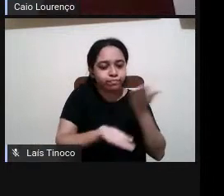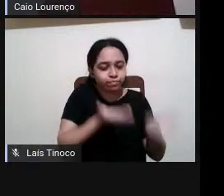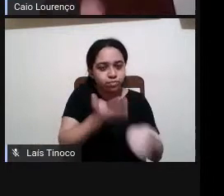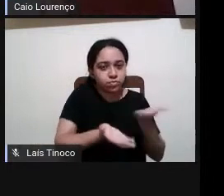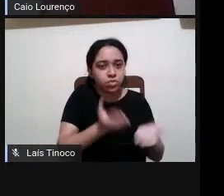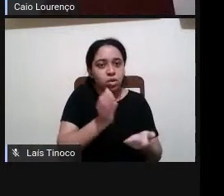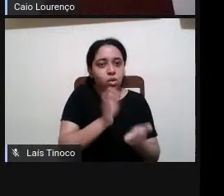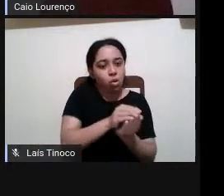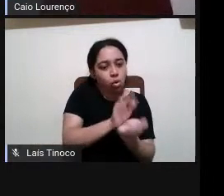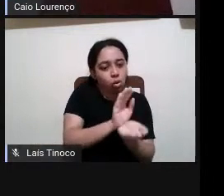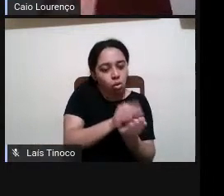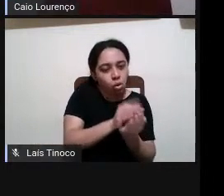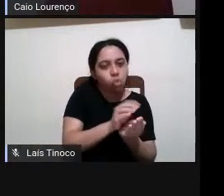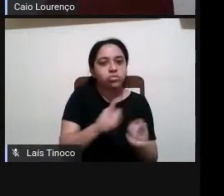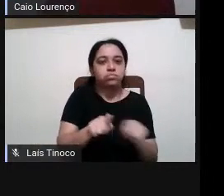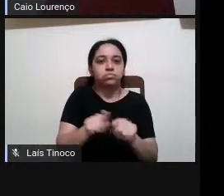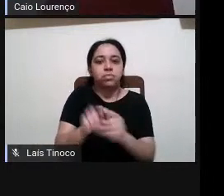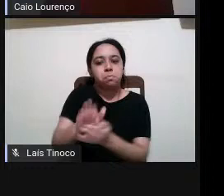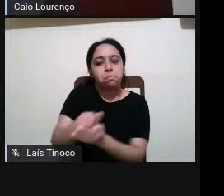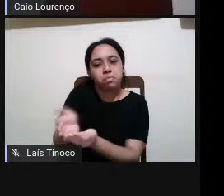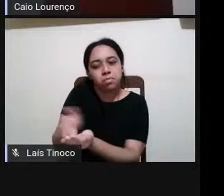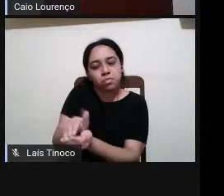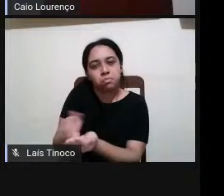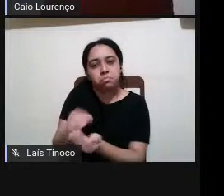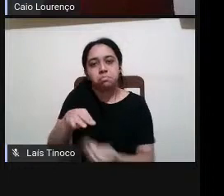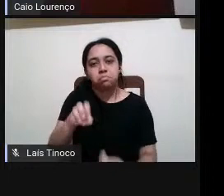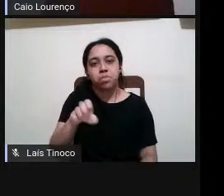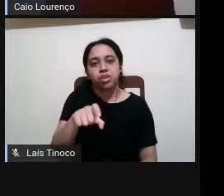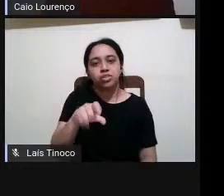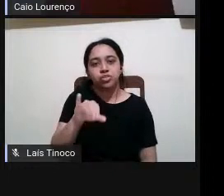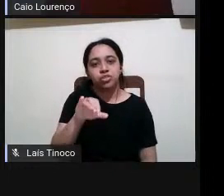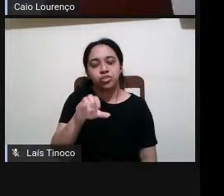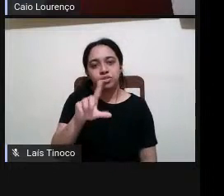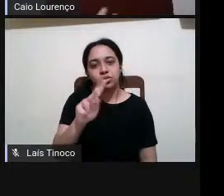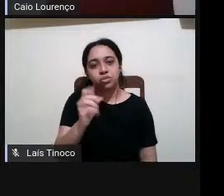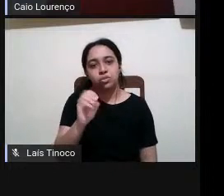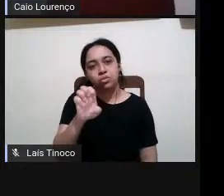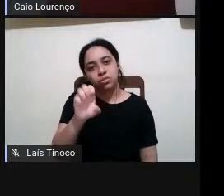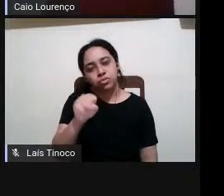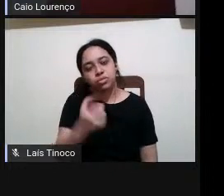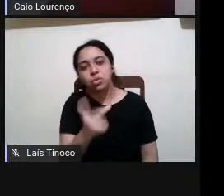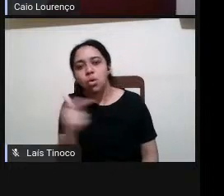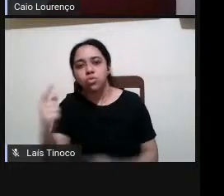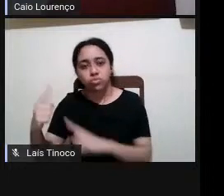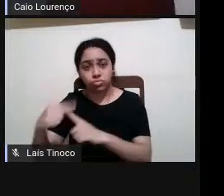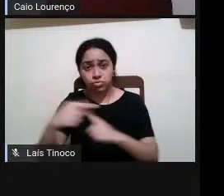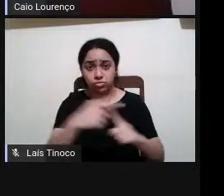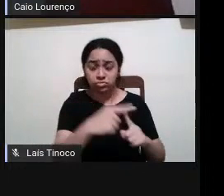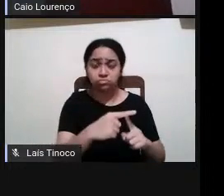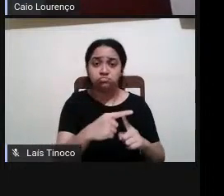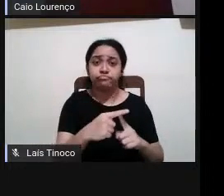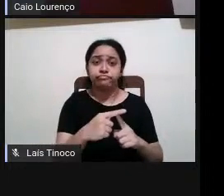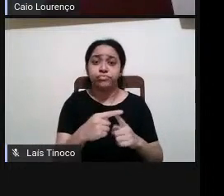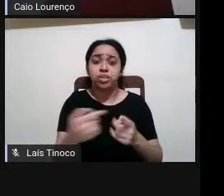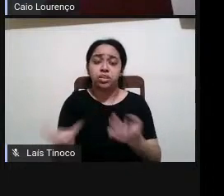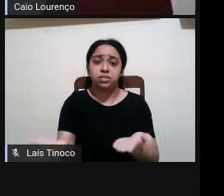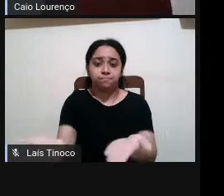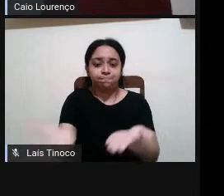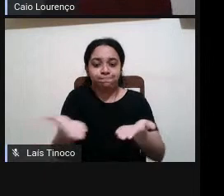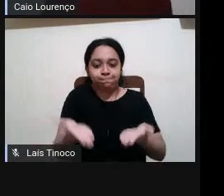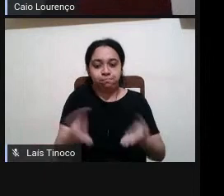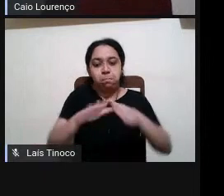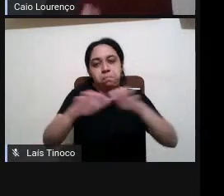de ostras, de mexilhões ou de outros moluscos, esses mariscos eles acabam chegando na mesa das famílias,